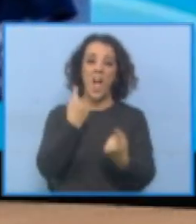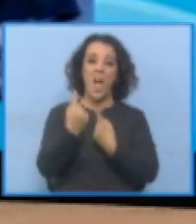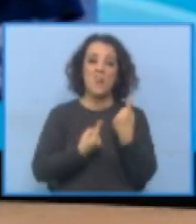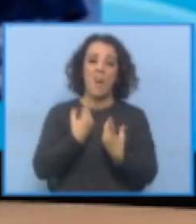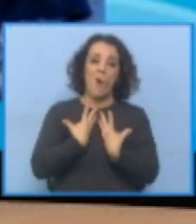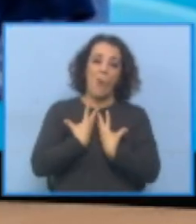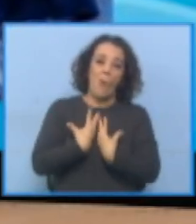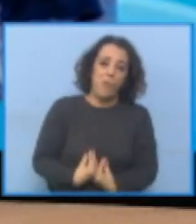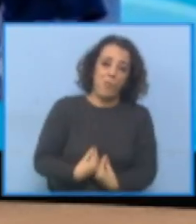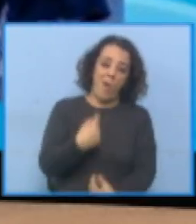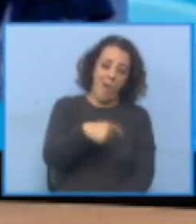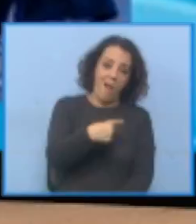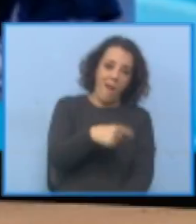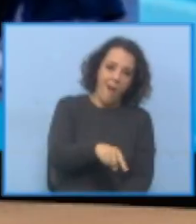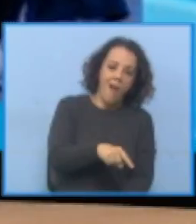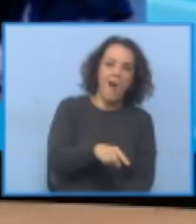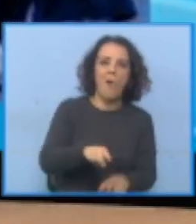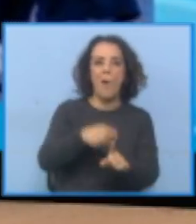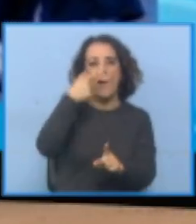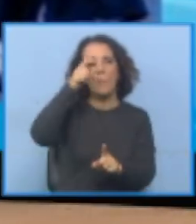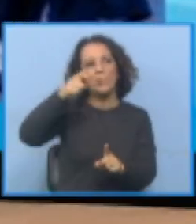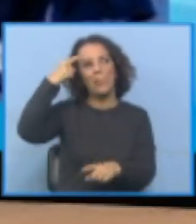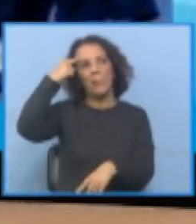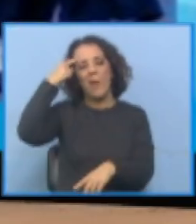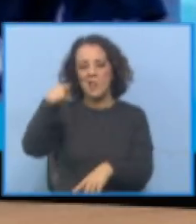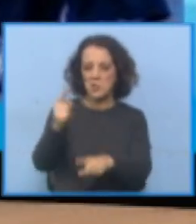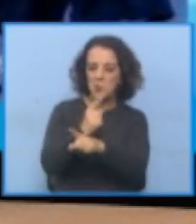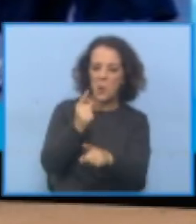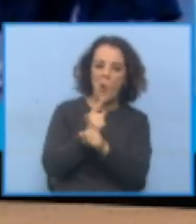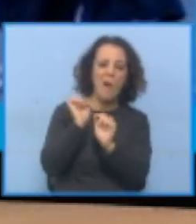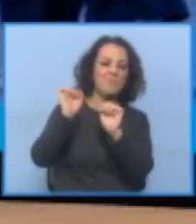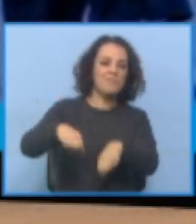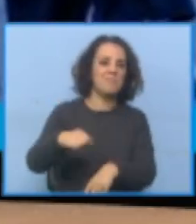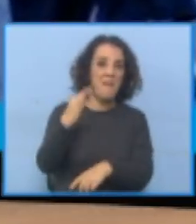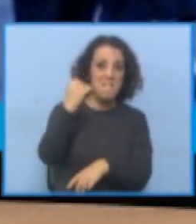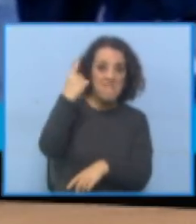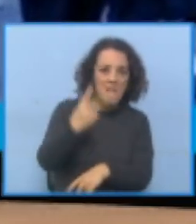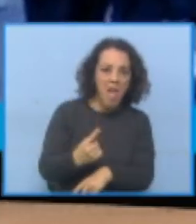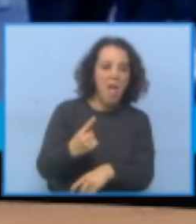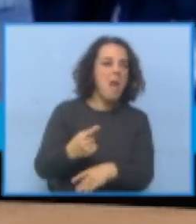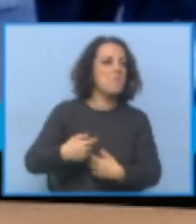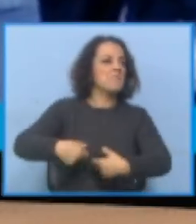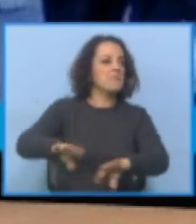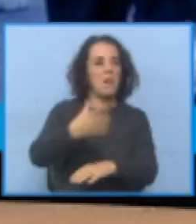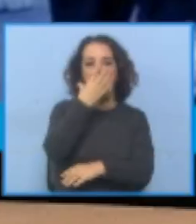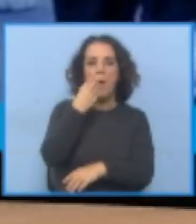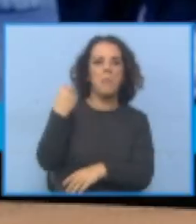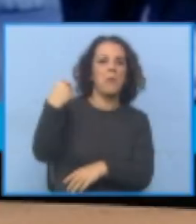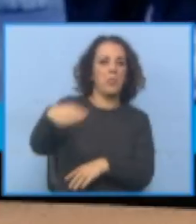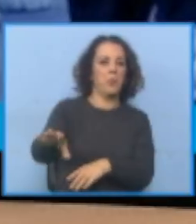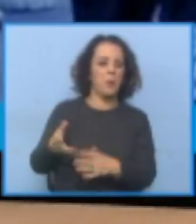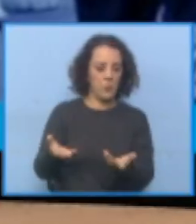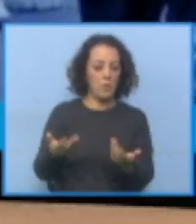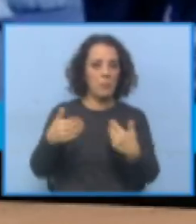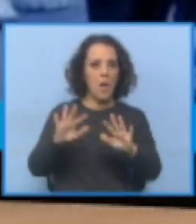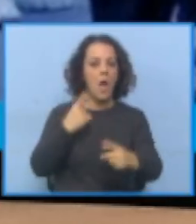que as pessoas já não se importam com estas coisas da fé, que há um certo abandono, mas